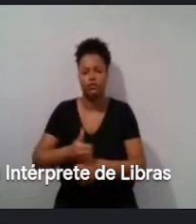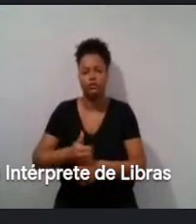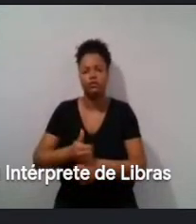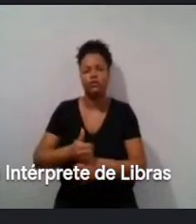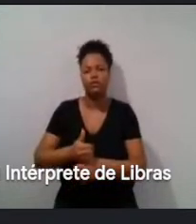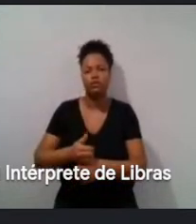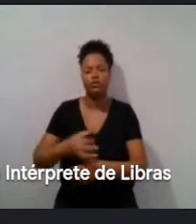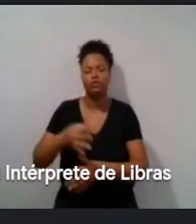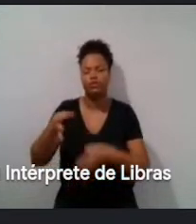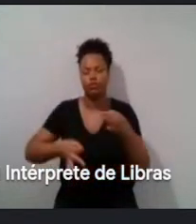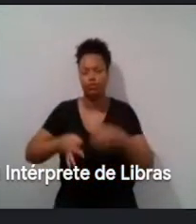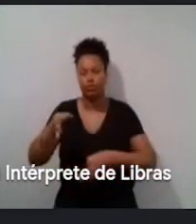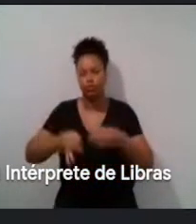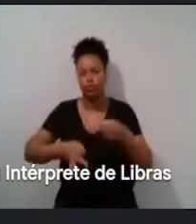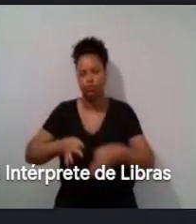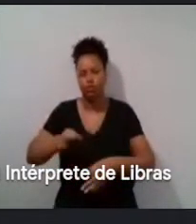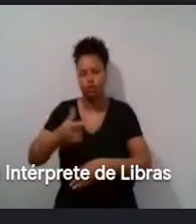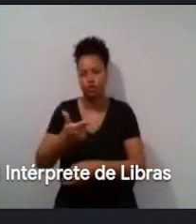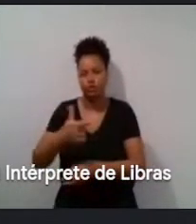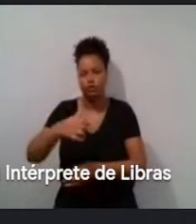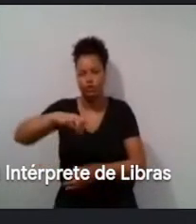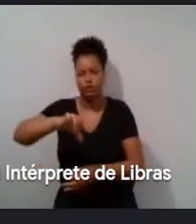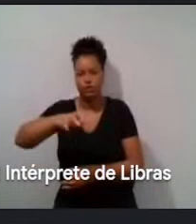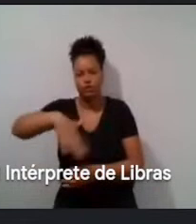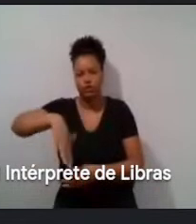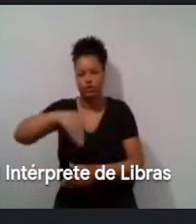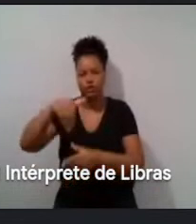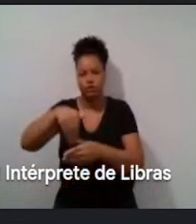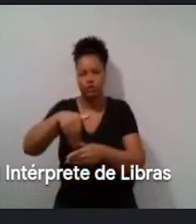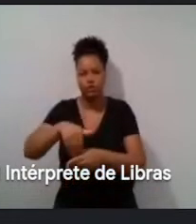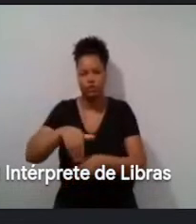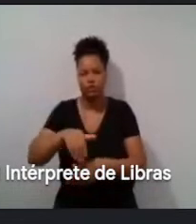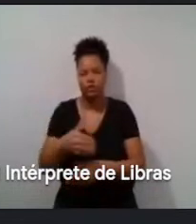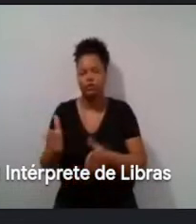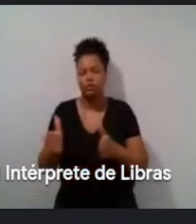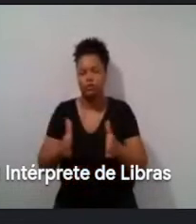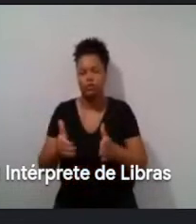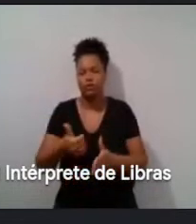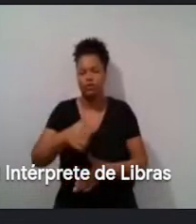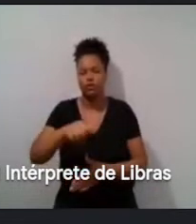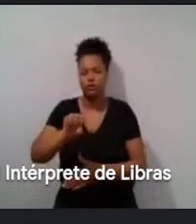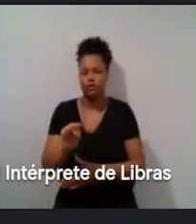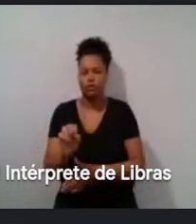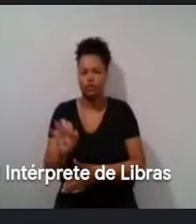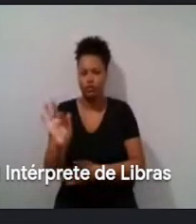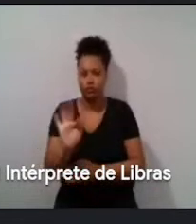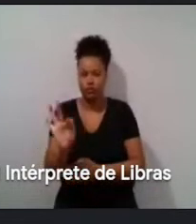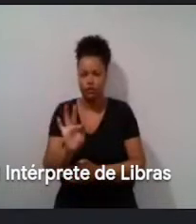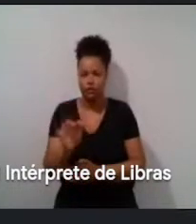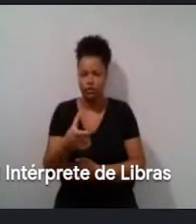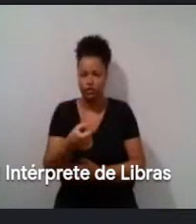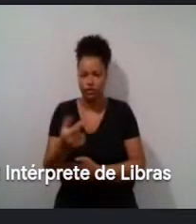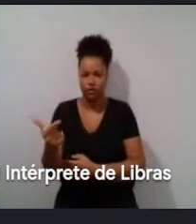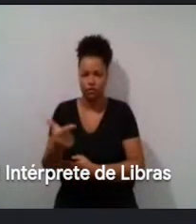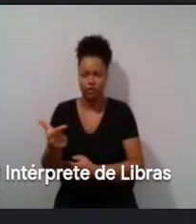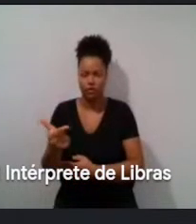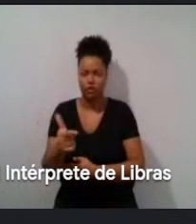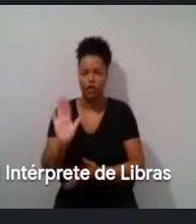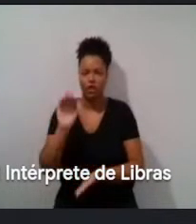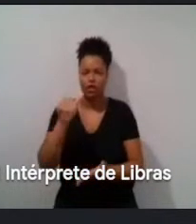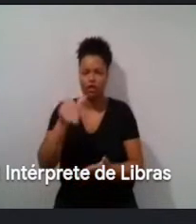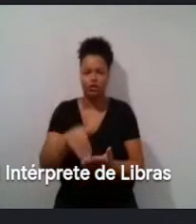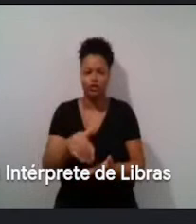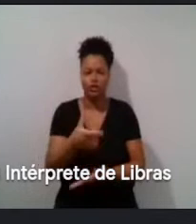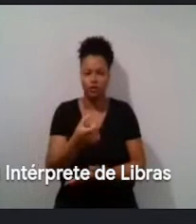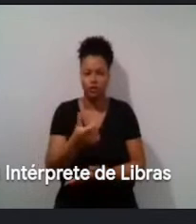Eleitoral, sediada em Palmas, Tocantins, no período de 18 de fevereiro de 2022 a 18 de fevereiro de